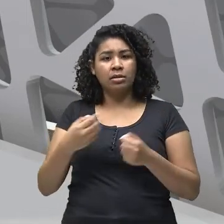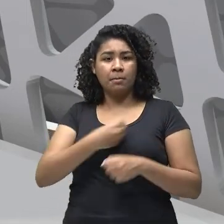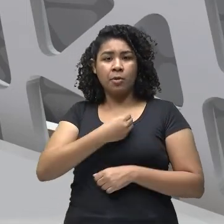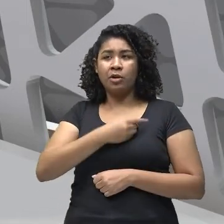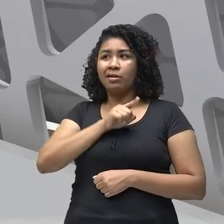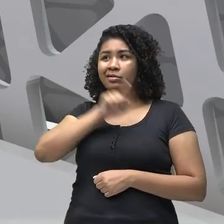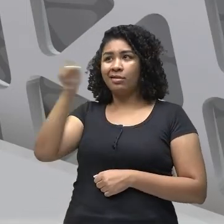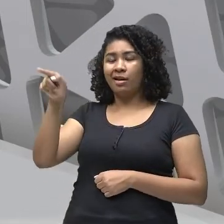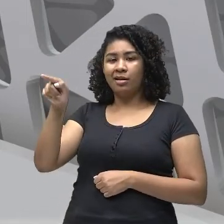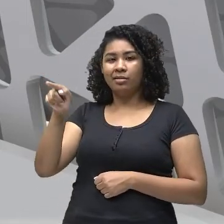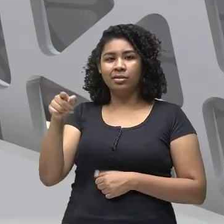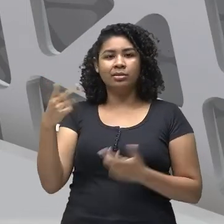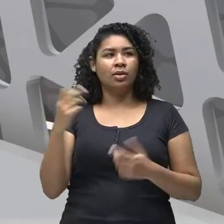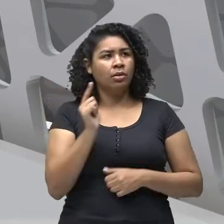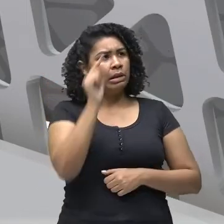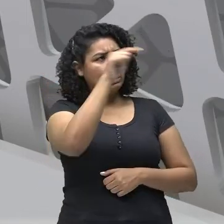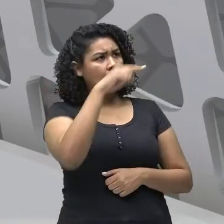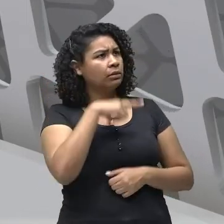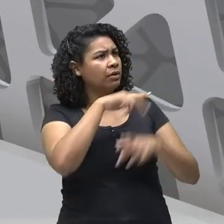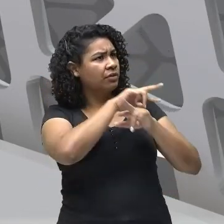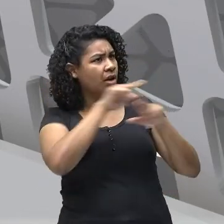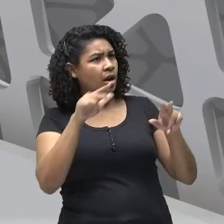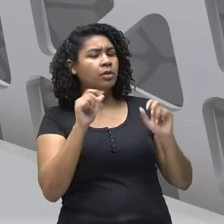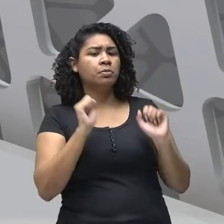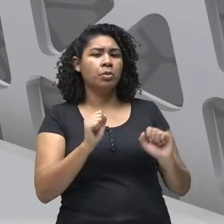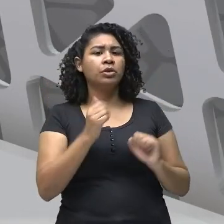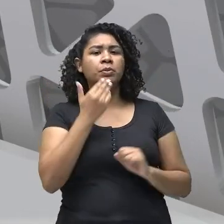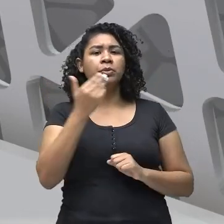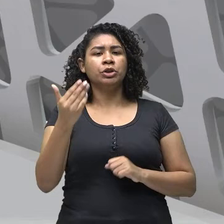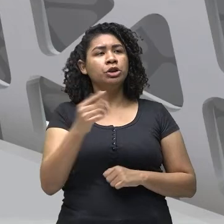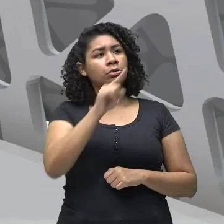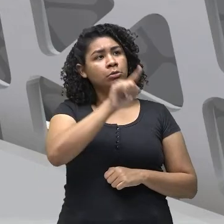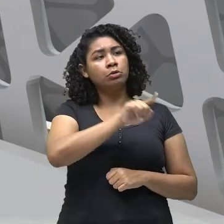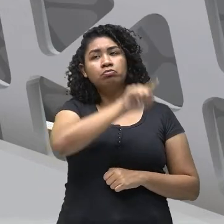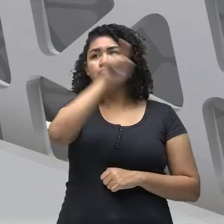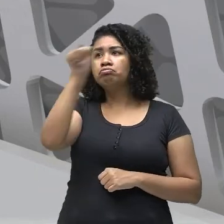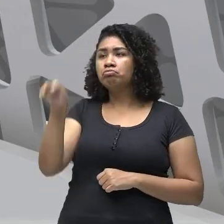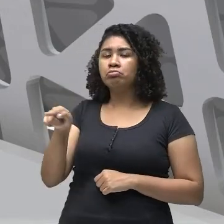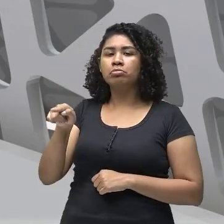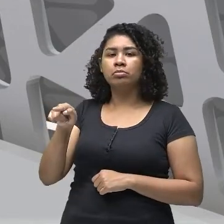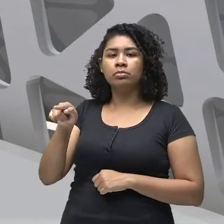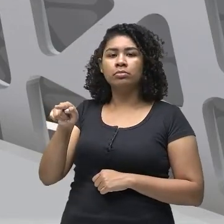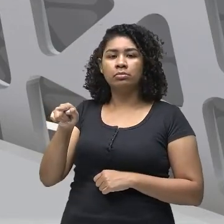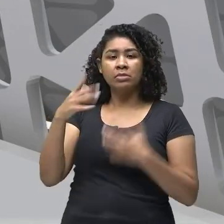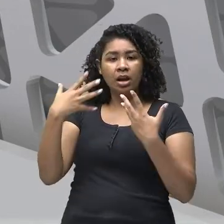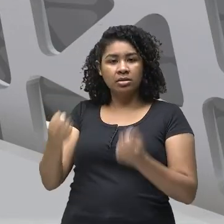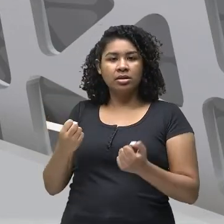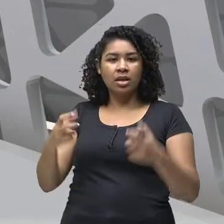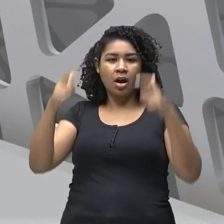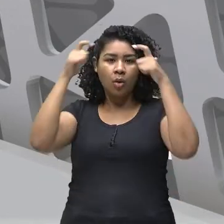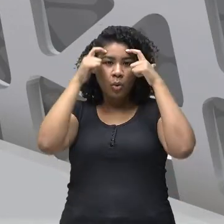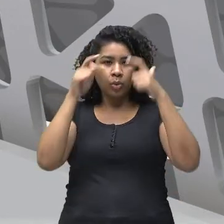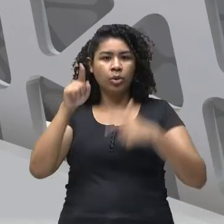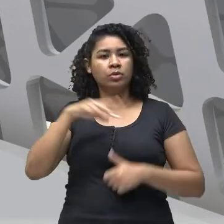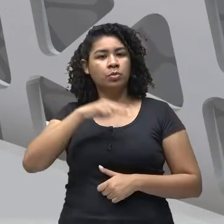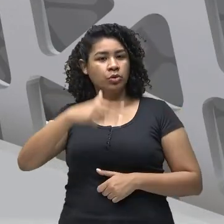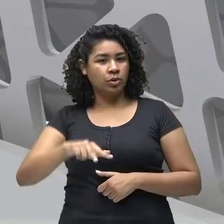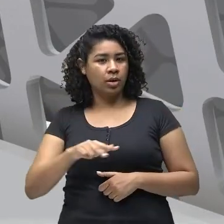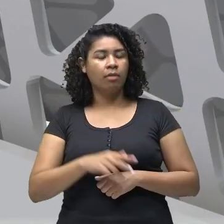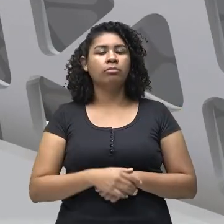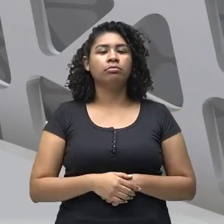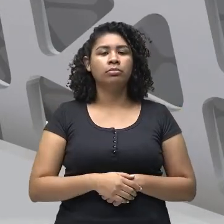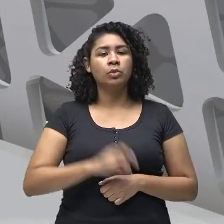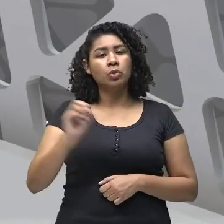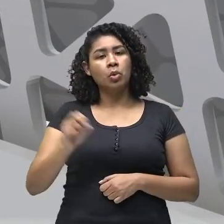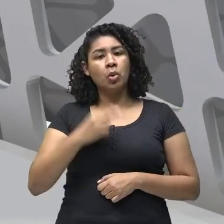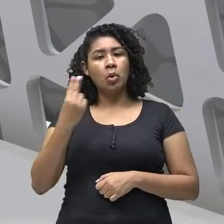outros sucessores, então eles poderiam reclamar o trono de Portugal, vir para Portugal governar lá, ou até mesmo juntar